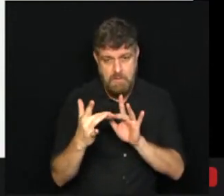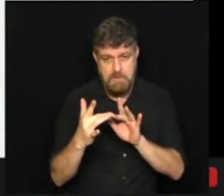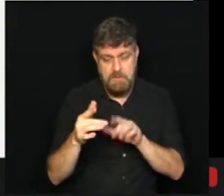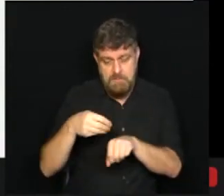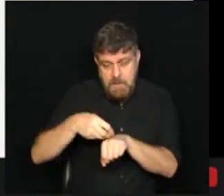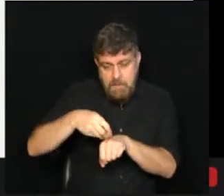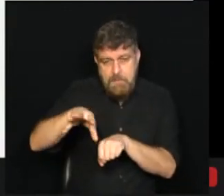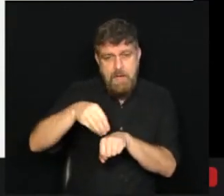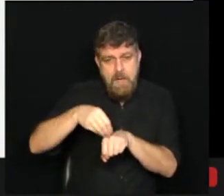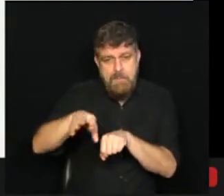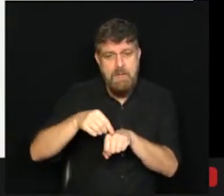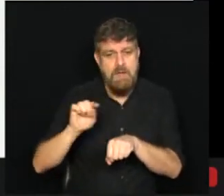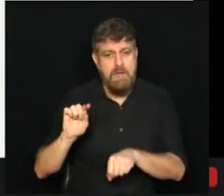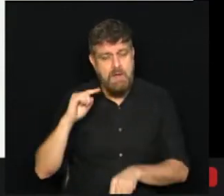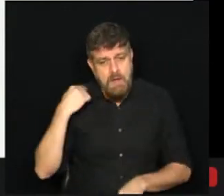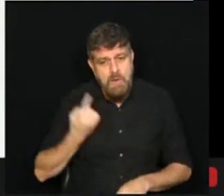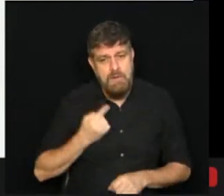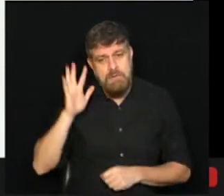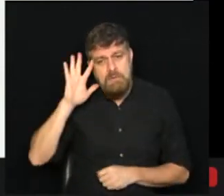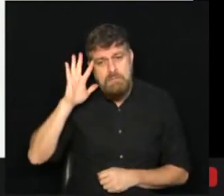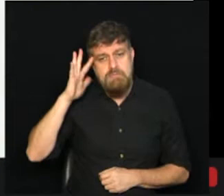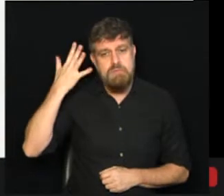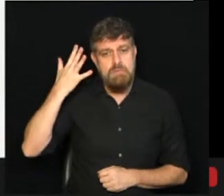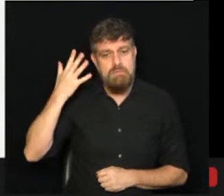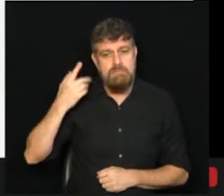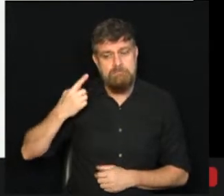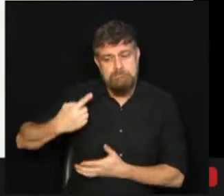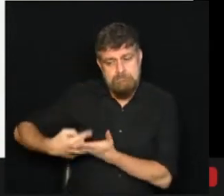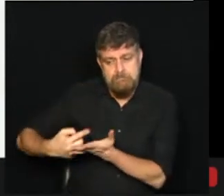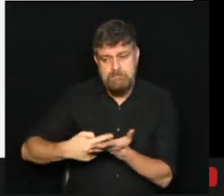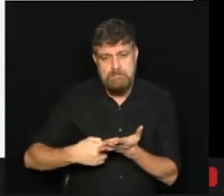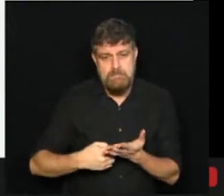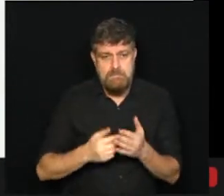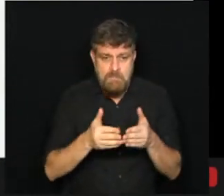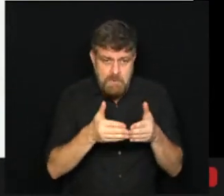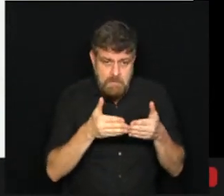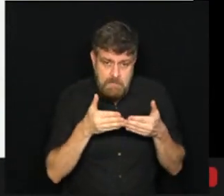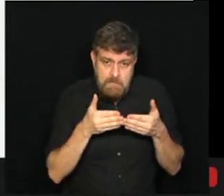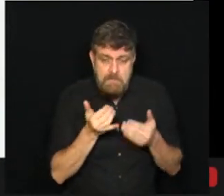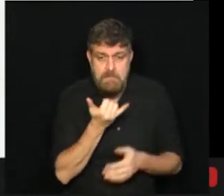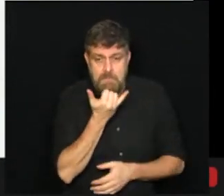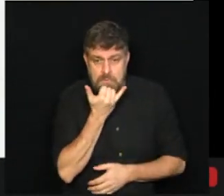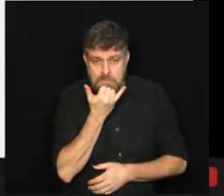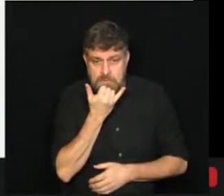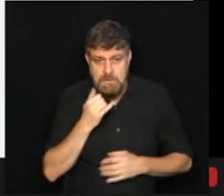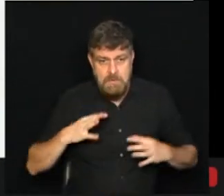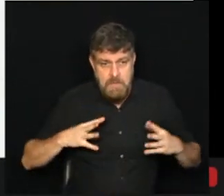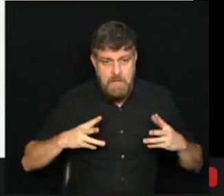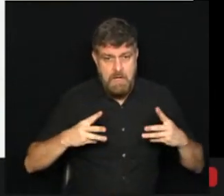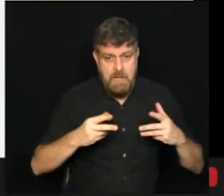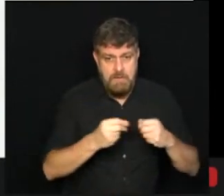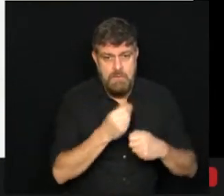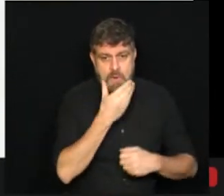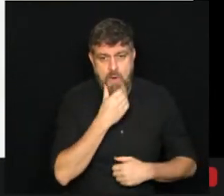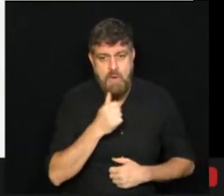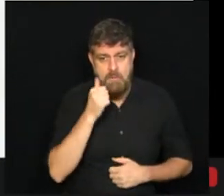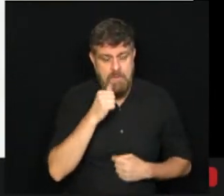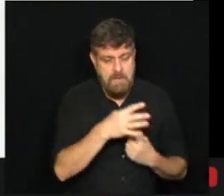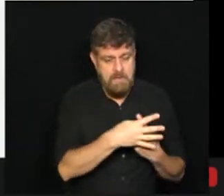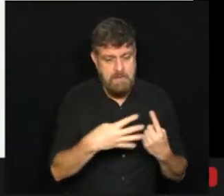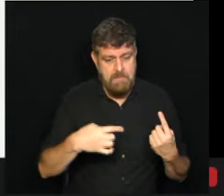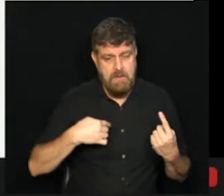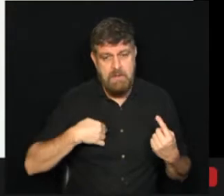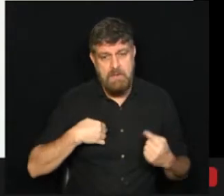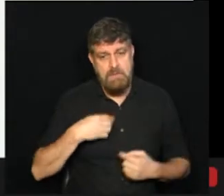realmente nós decidimos nessa reunião. Peço licença a todos, todas e todos. Muito obrigada pela